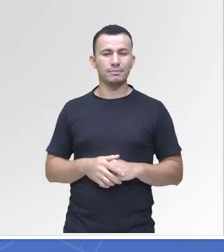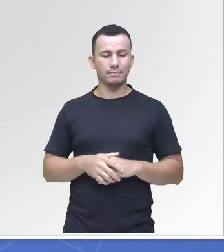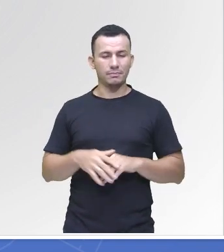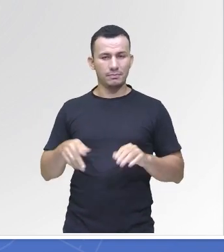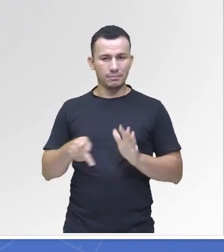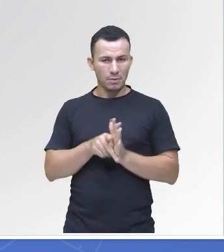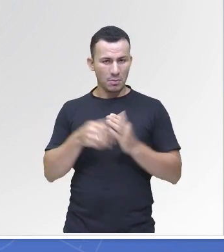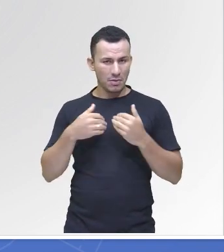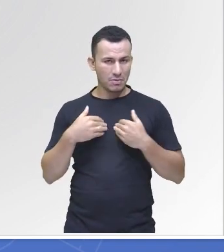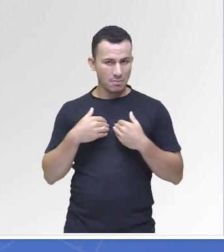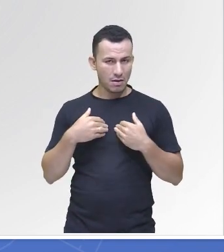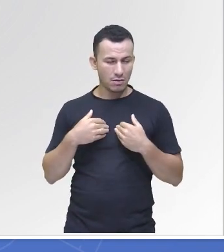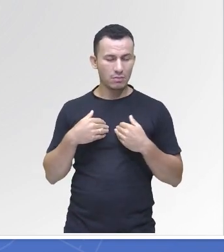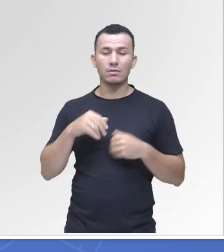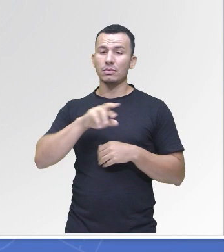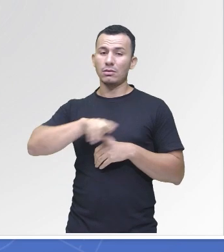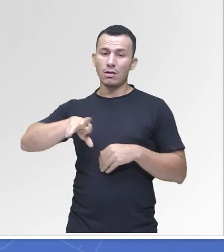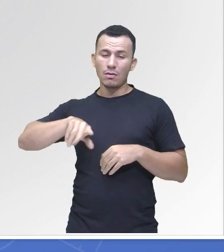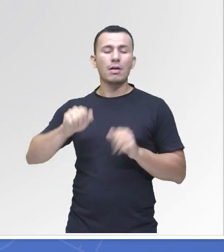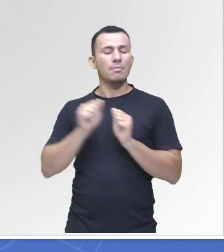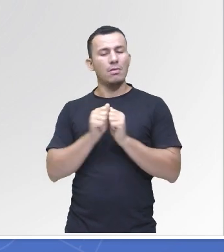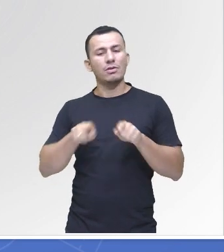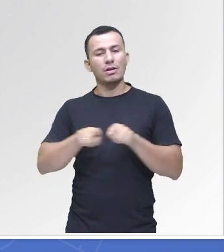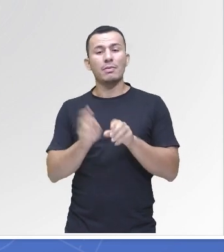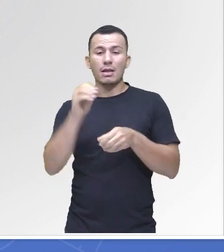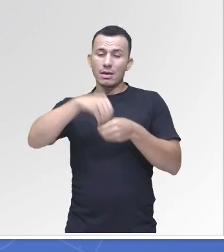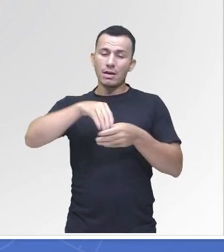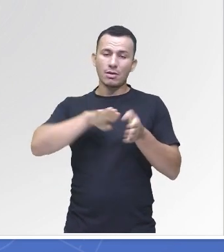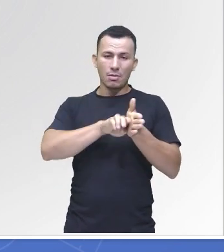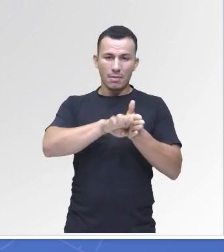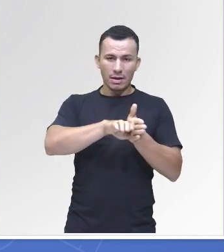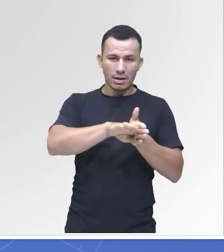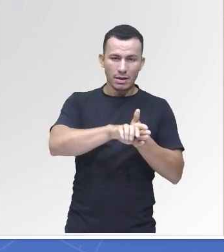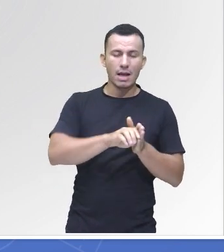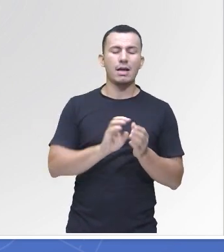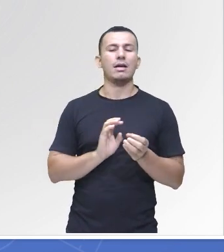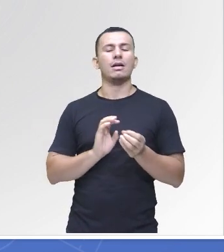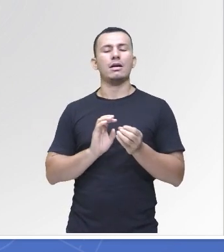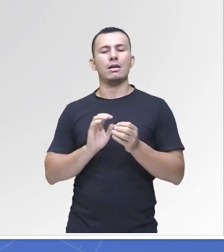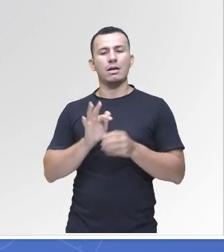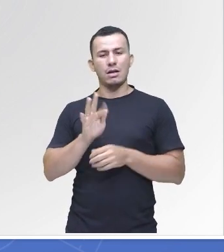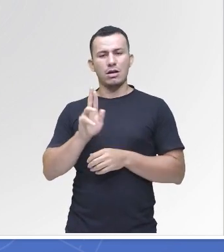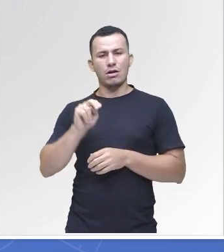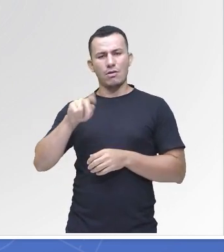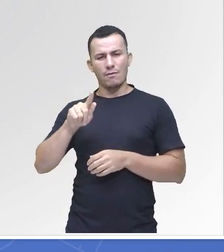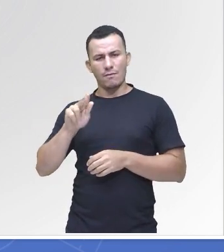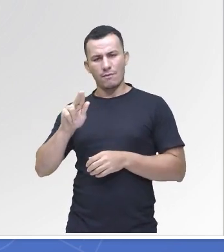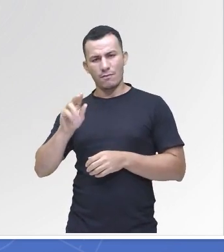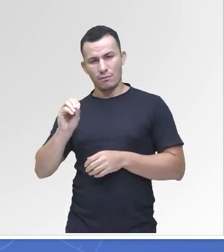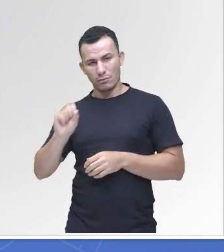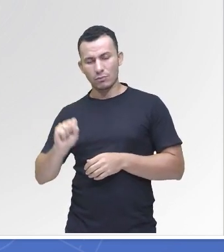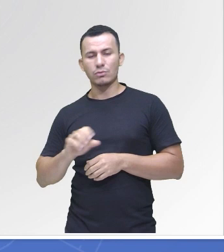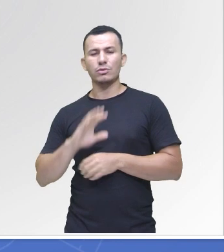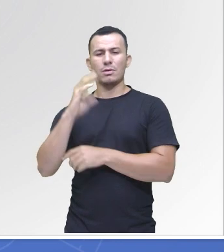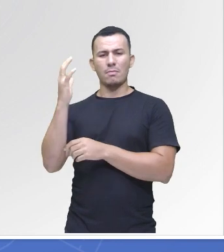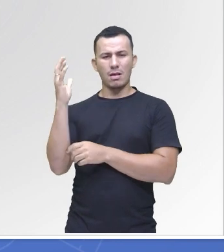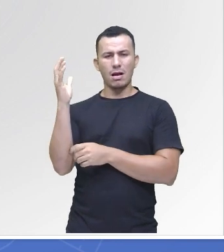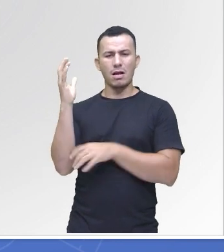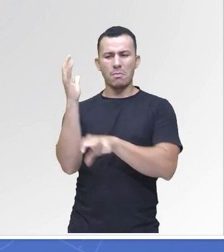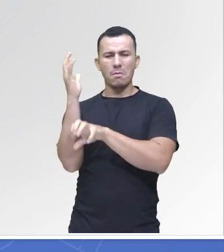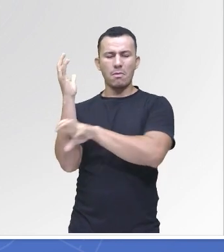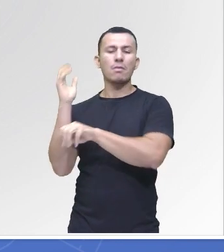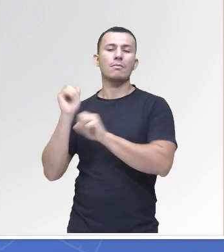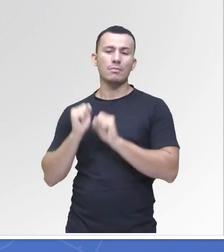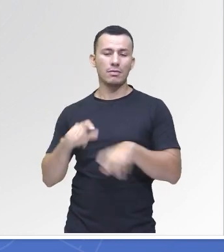parasitas animais, eles vão infectar também bactérias, protozoários, fungos, plantas. E a única que